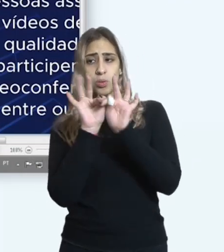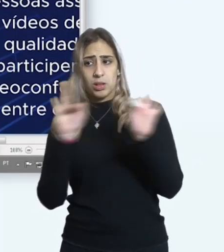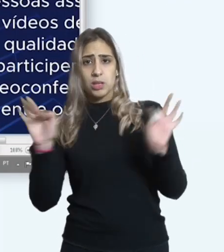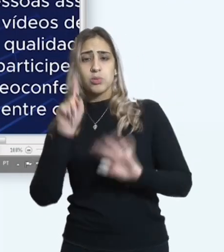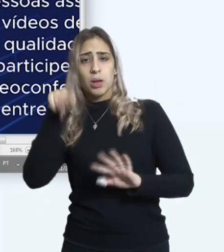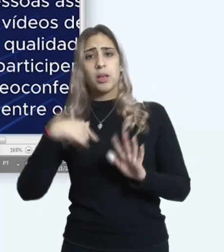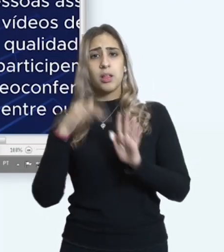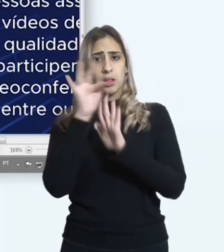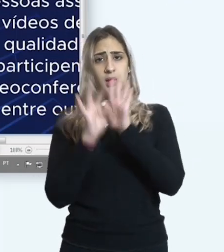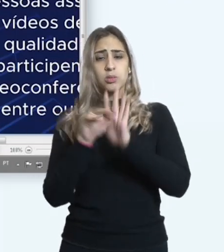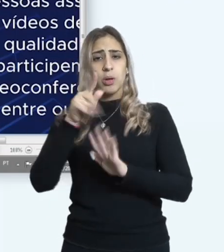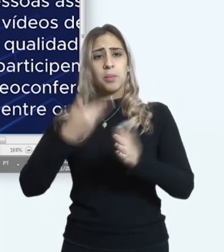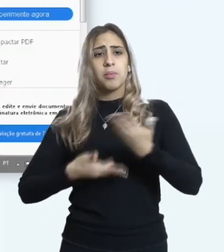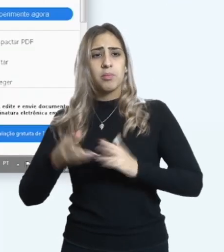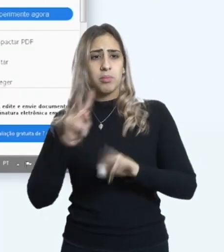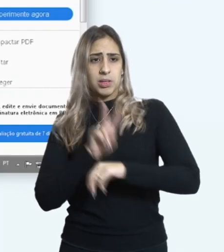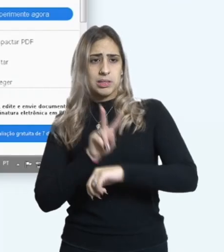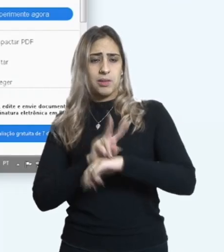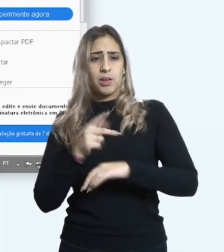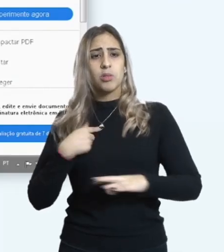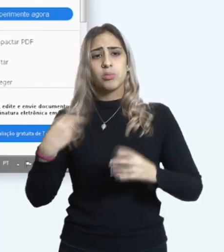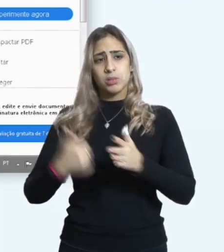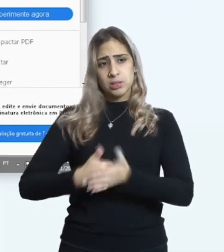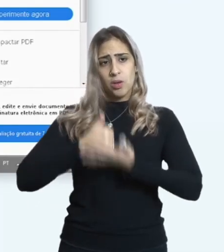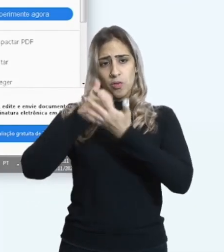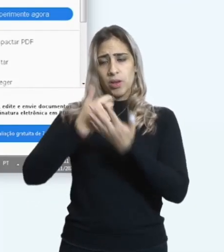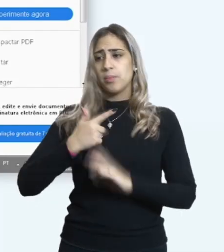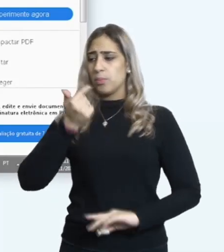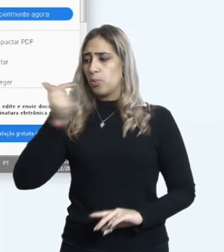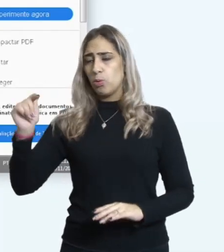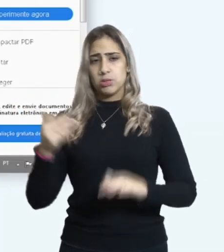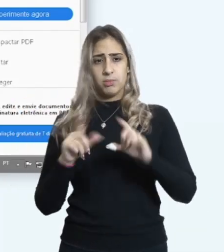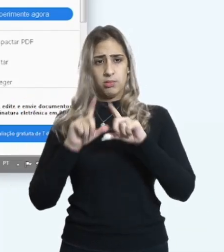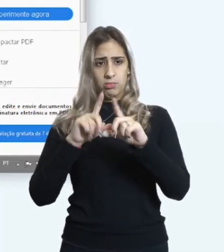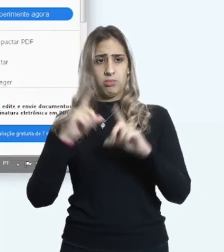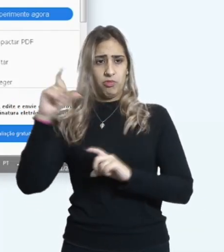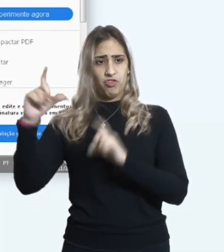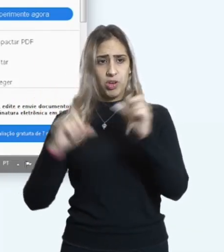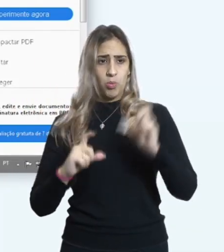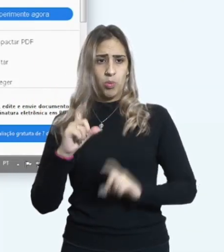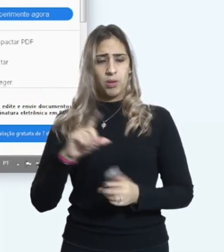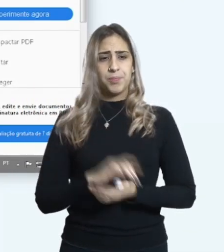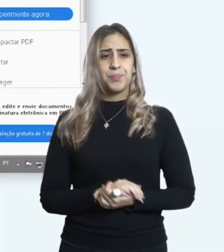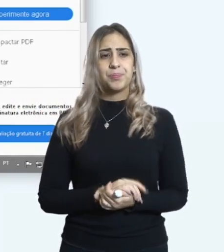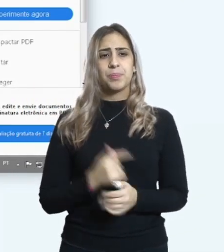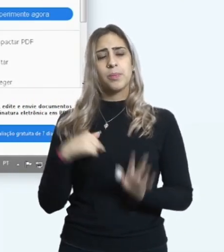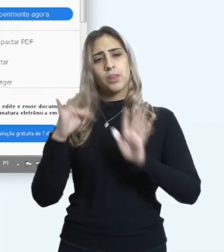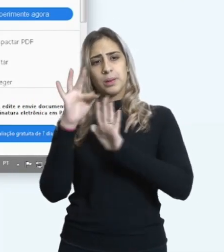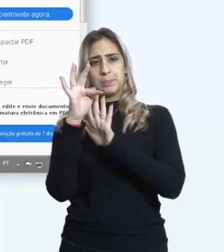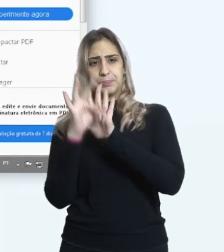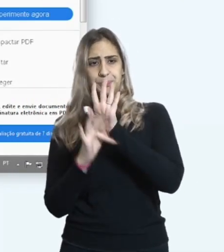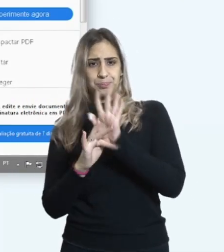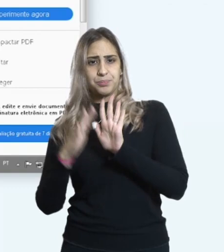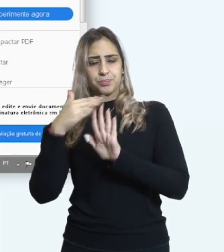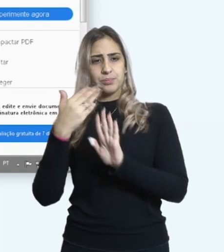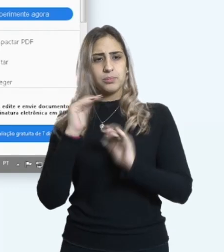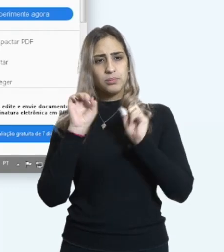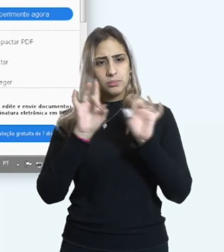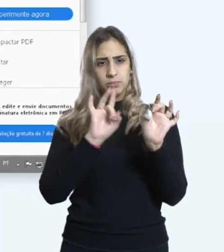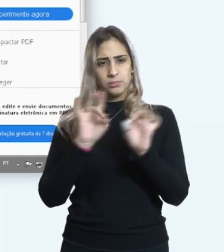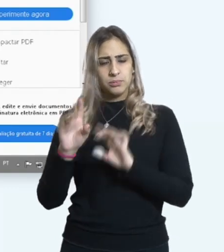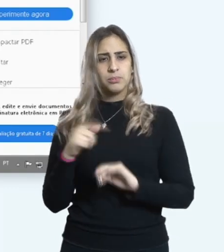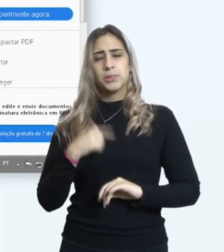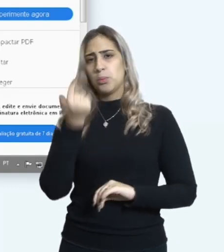preservados. Salvei, vamos para a próxima figura. Vamos descendo aqui o texto. Logo aqui abaixo temos